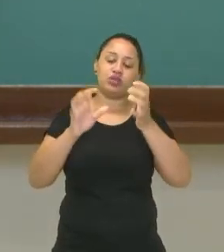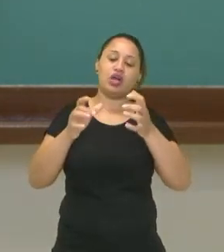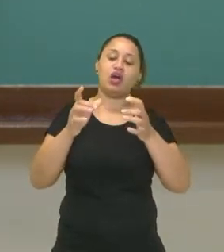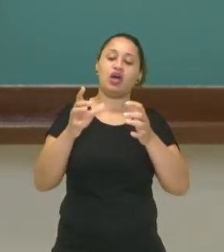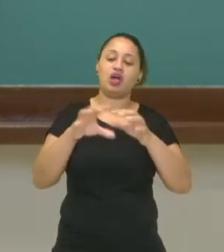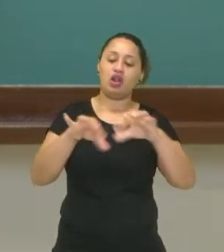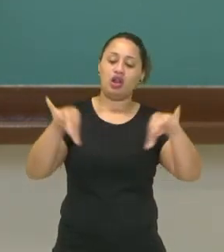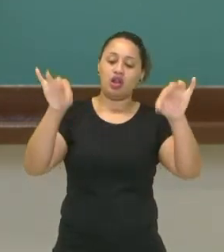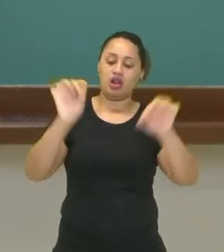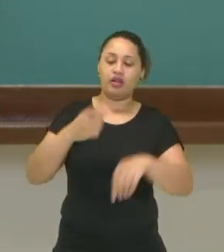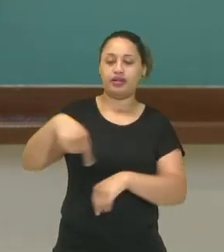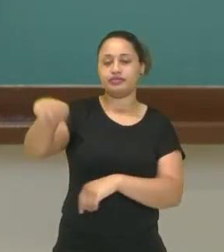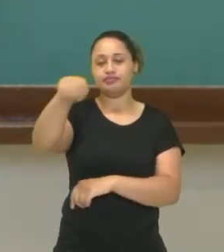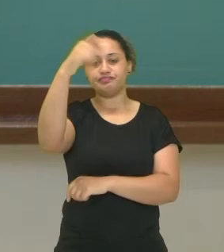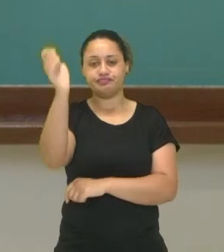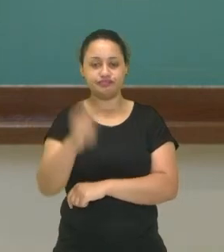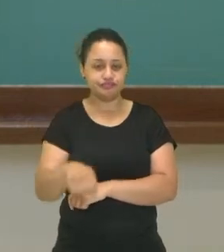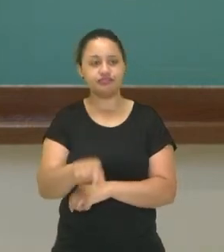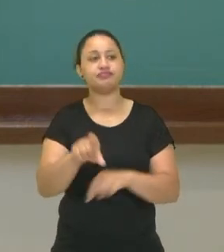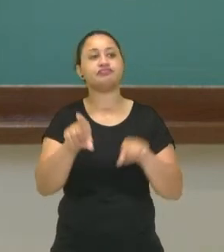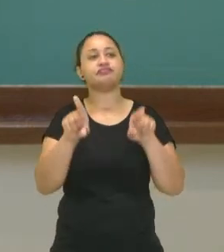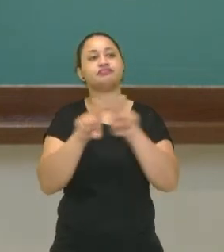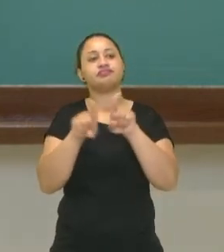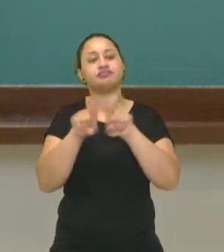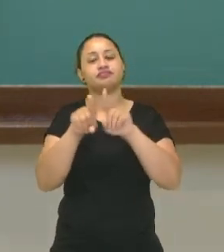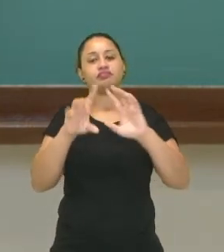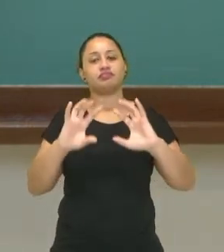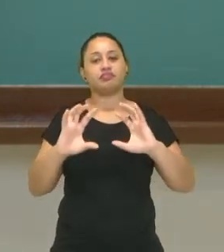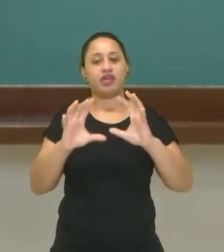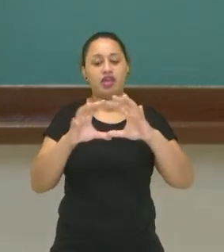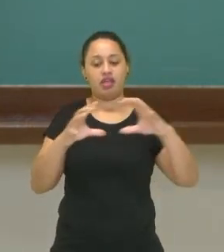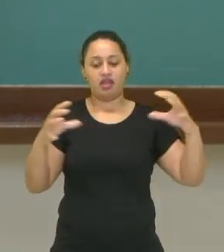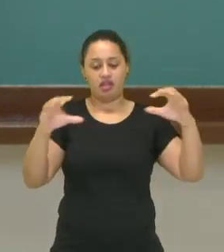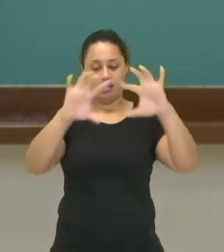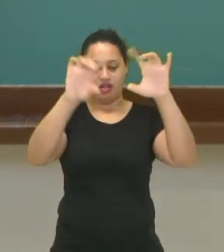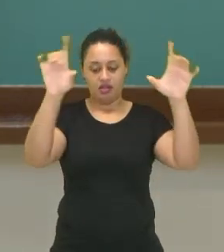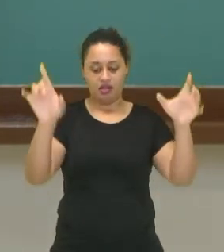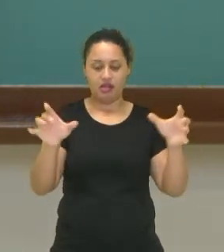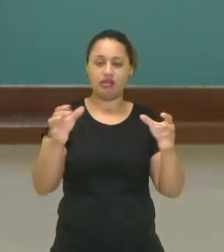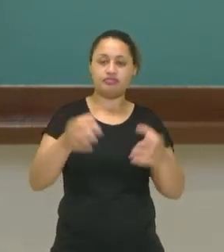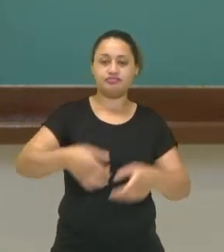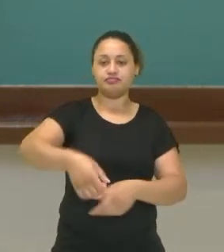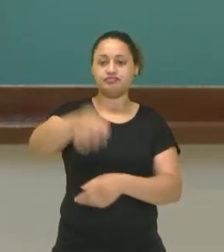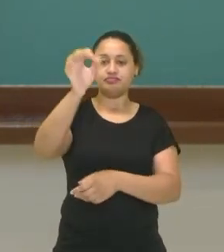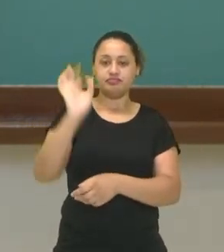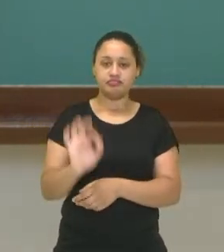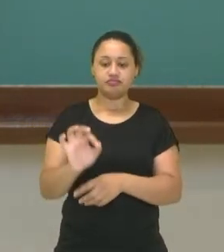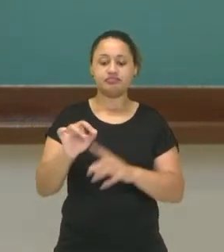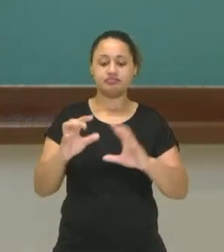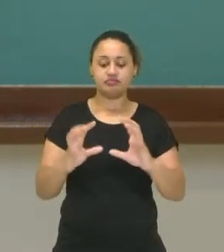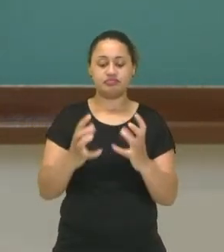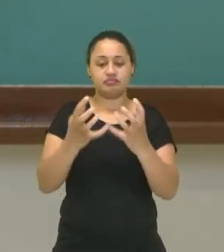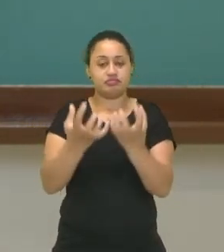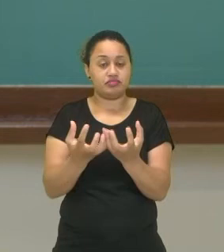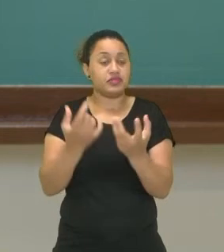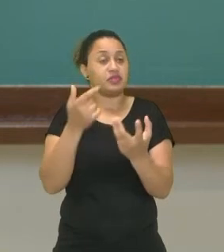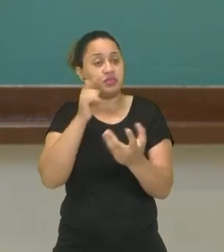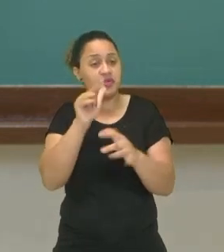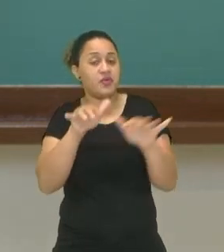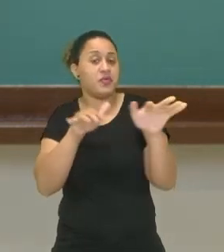da fita, do arco, das massas para fazer os seus